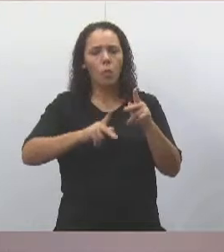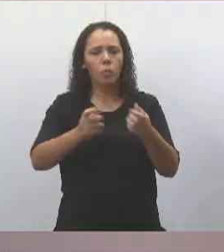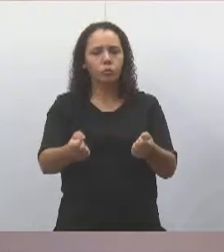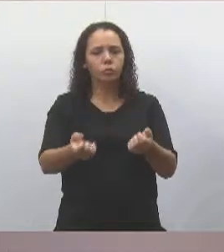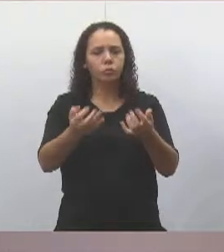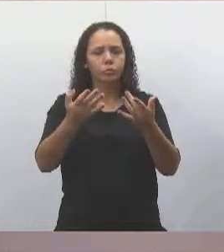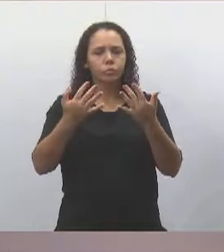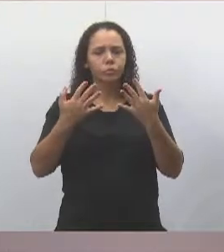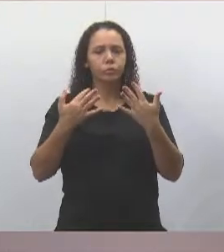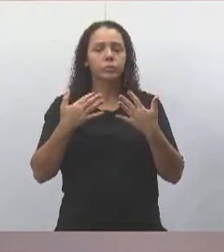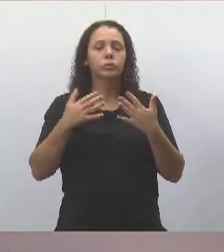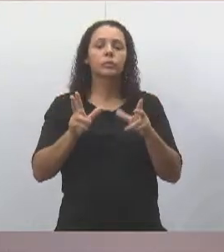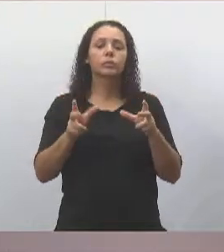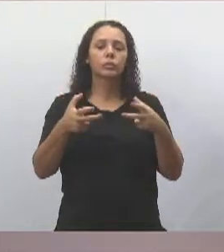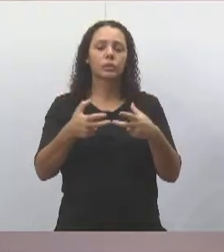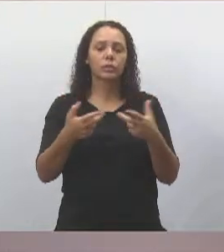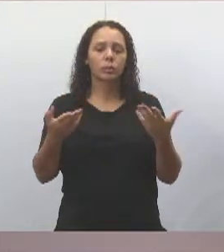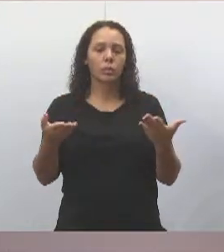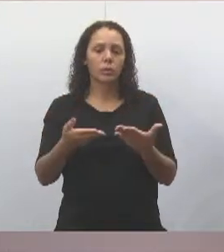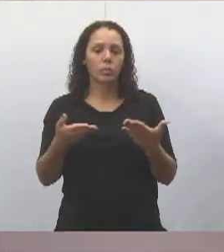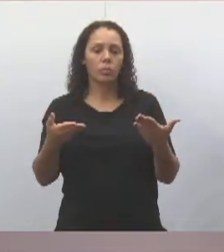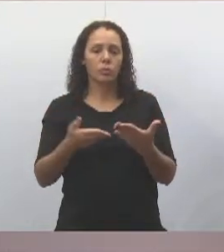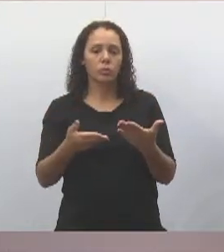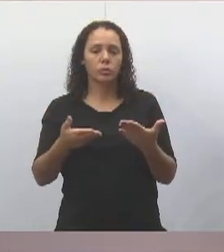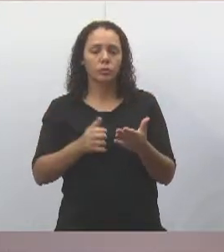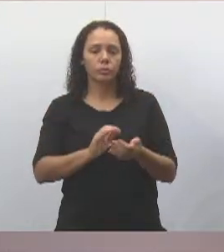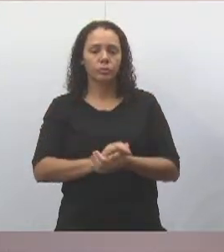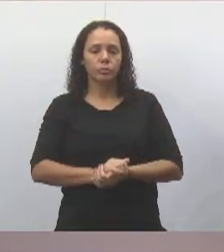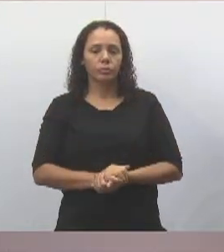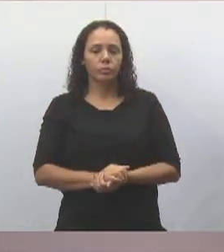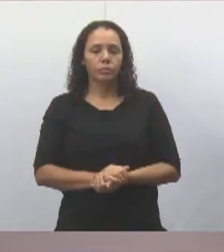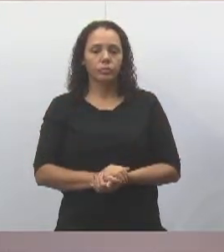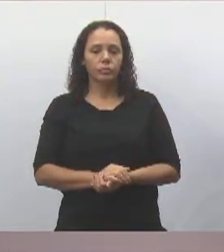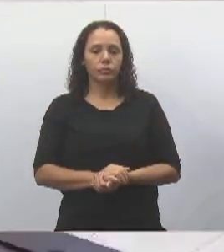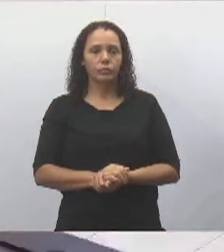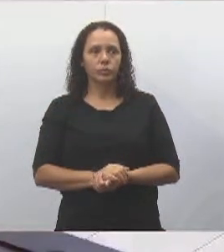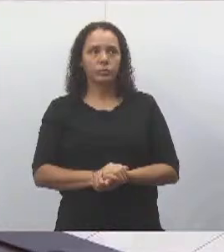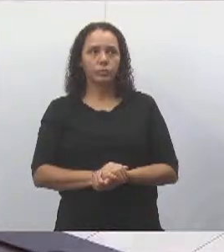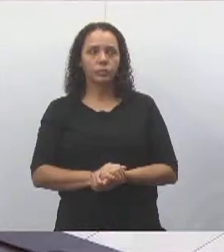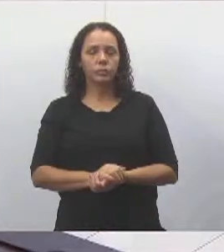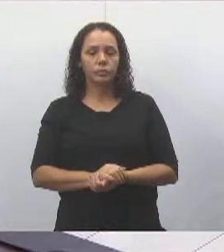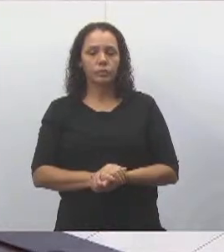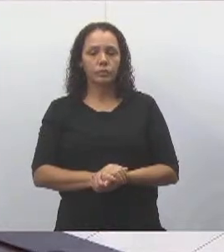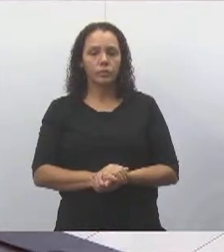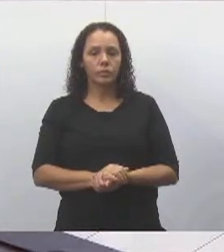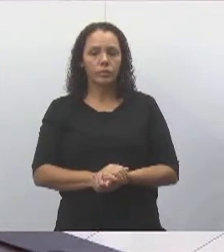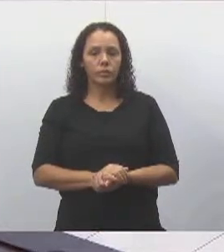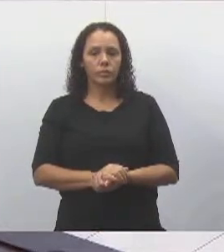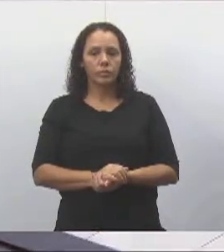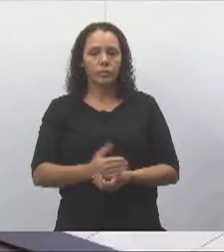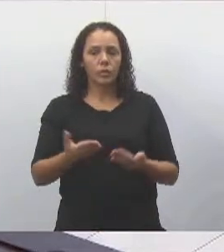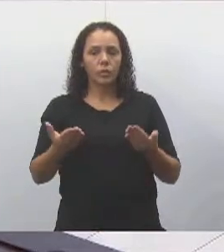Câmara Municipal, nesse momento, nessa sexta-feira, nessa quinta-feira.